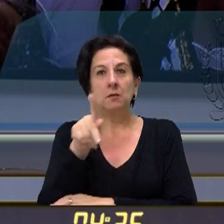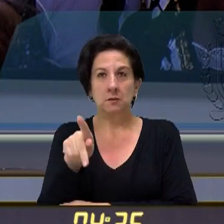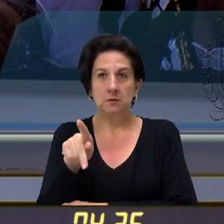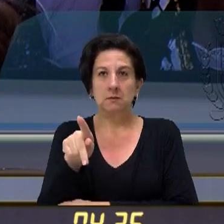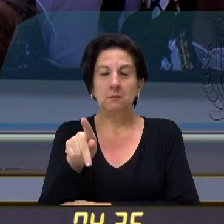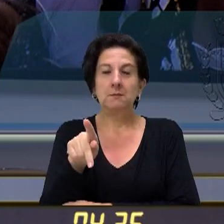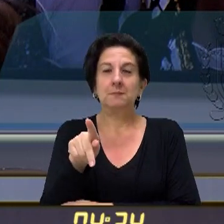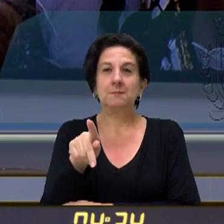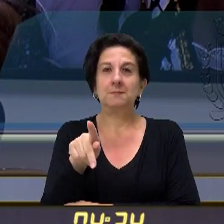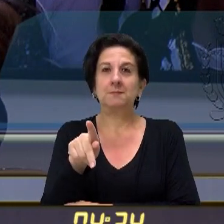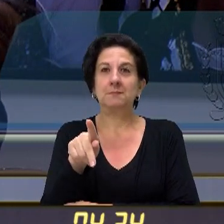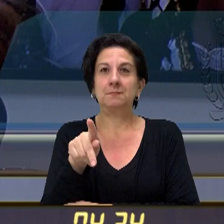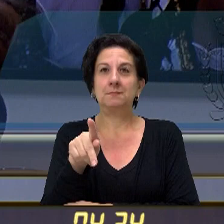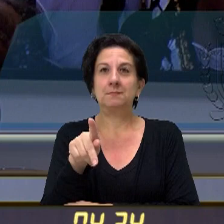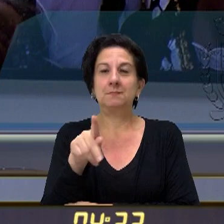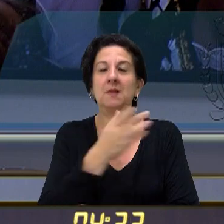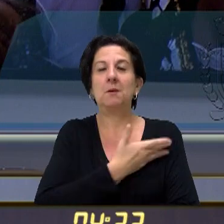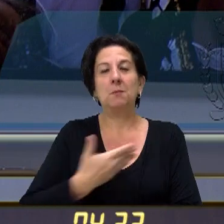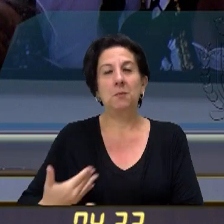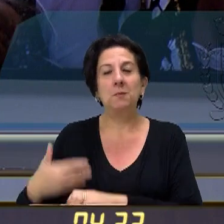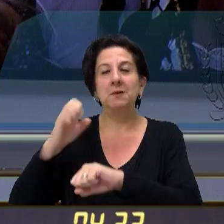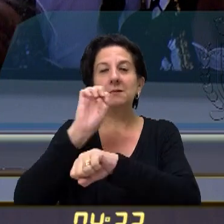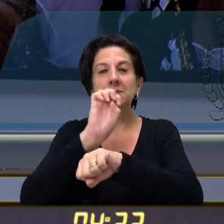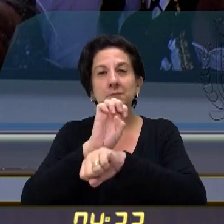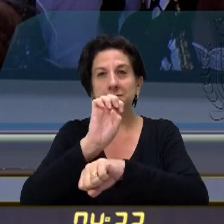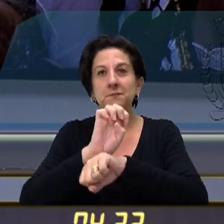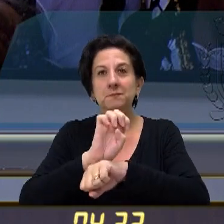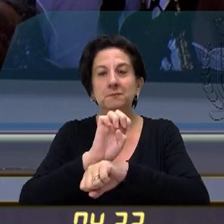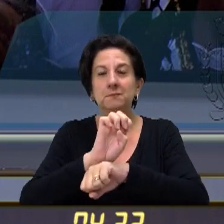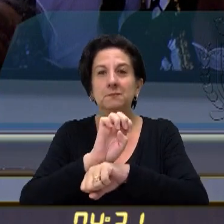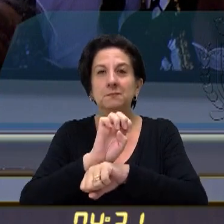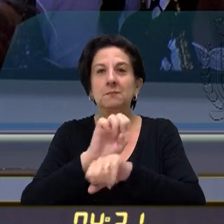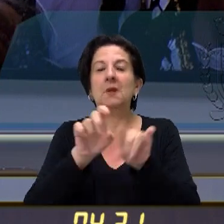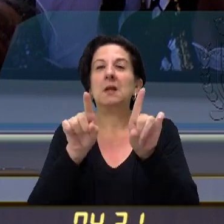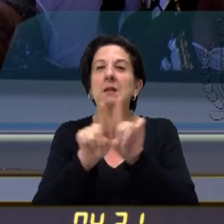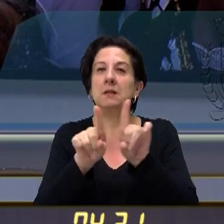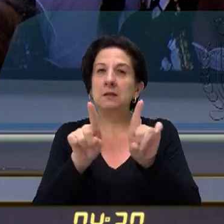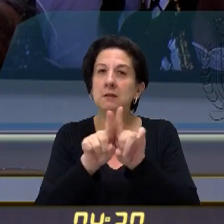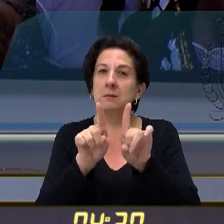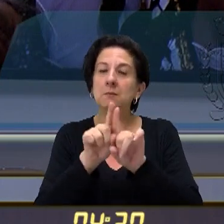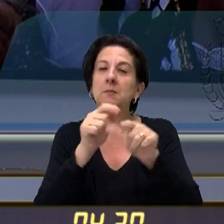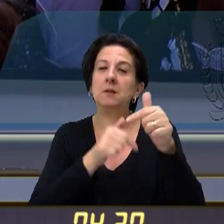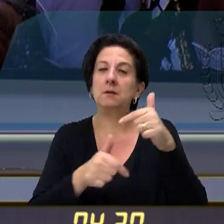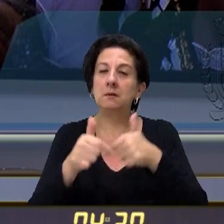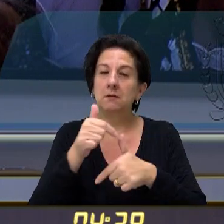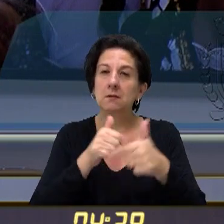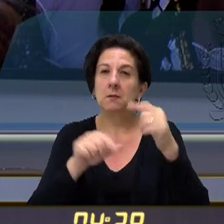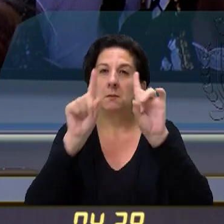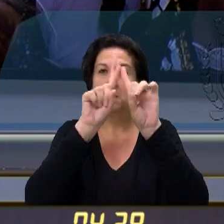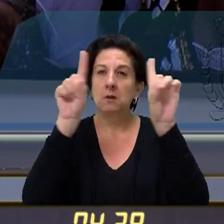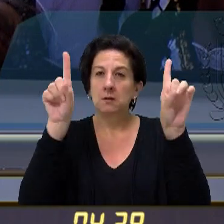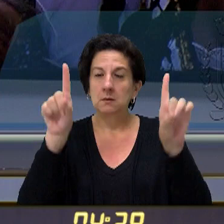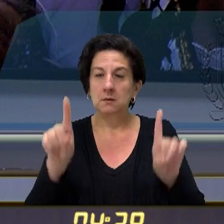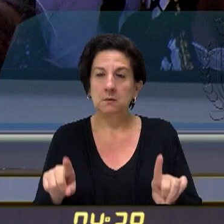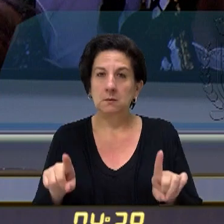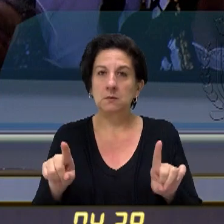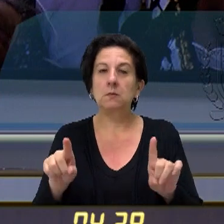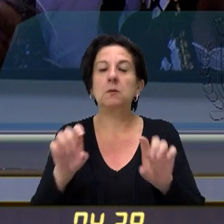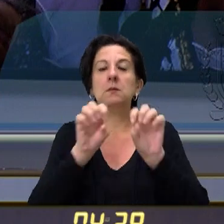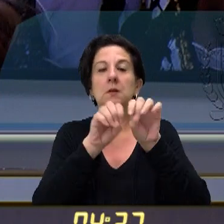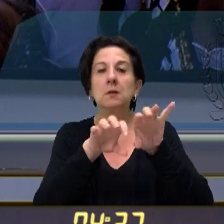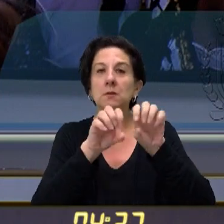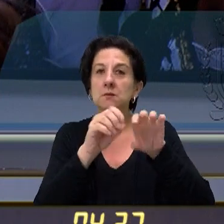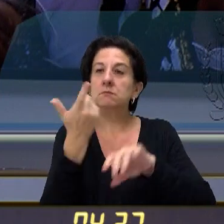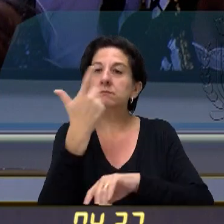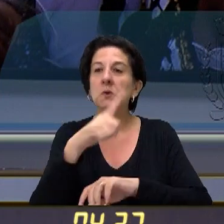professores da rede pública estadual e também servidores, demais servidores da